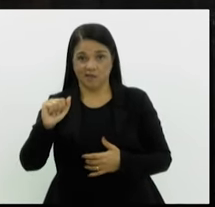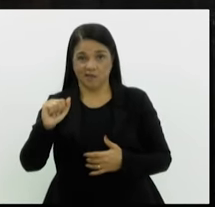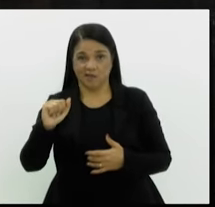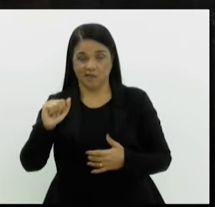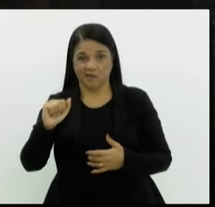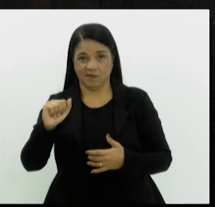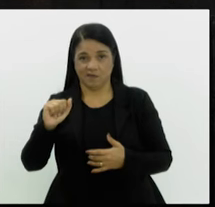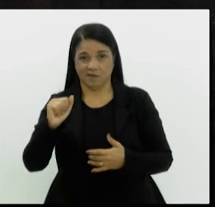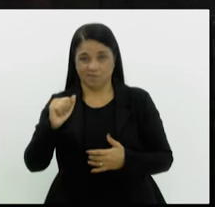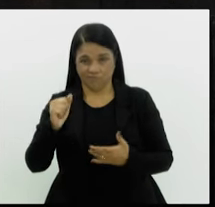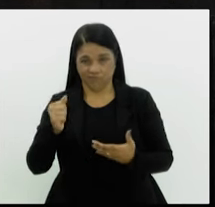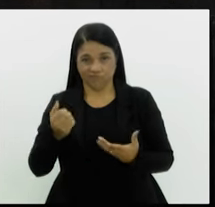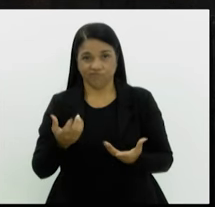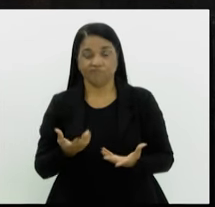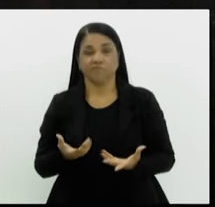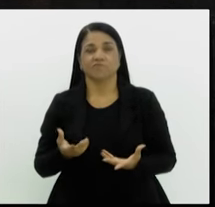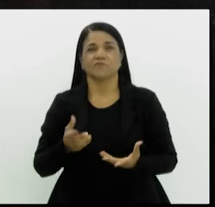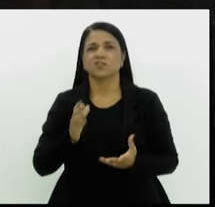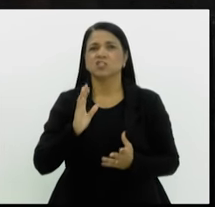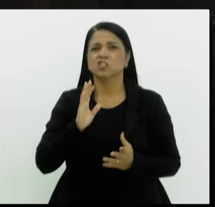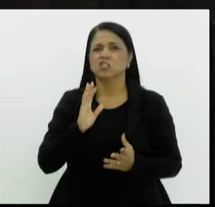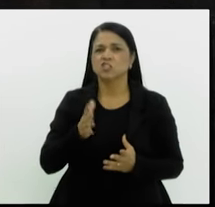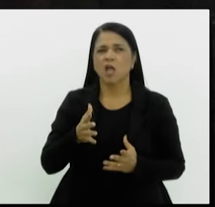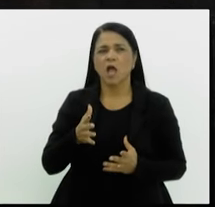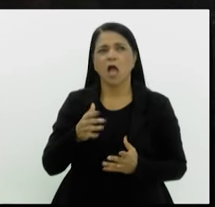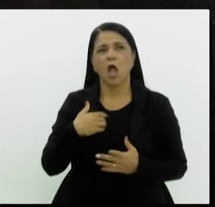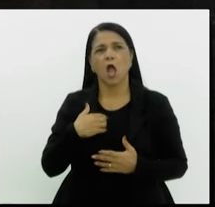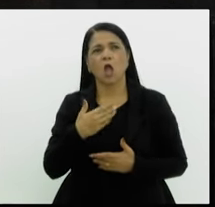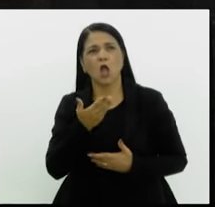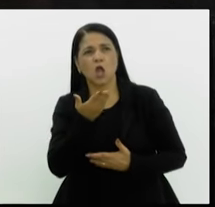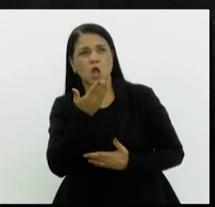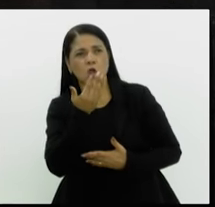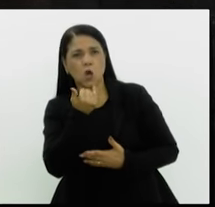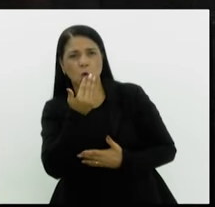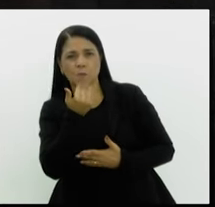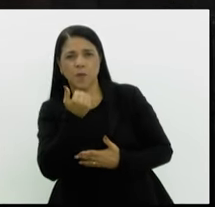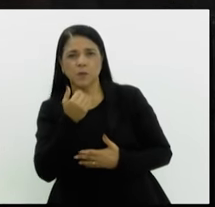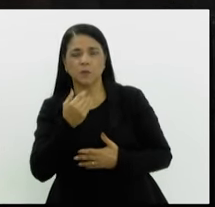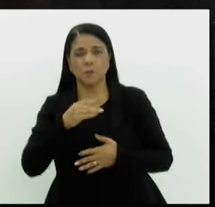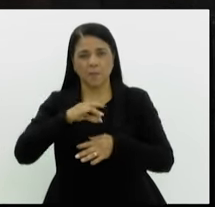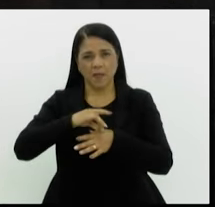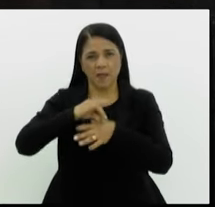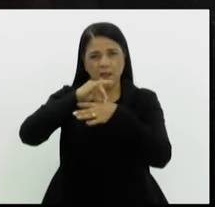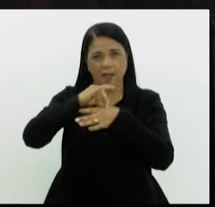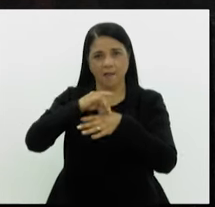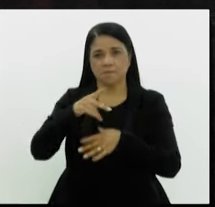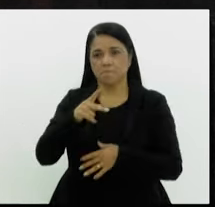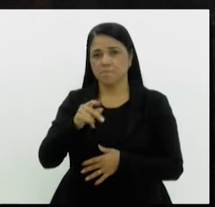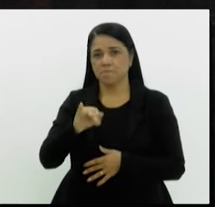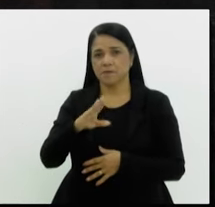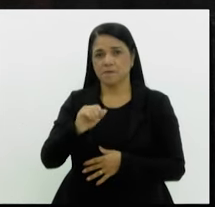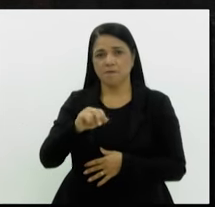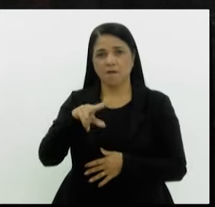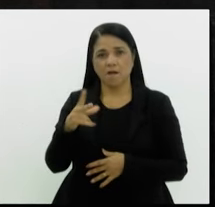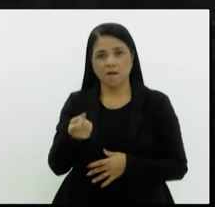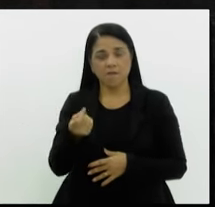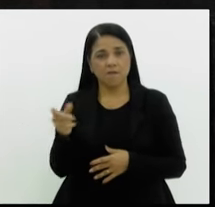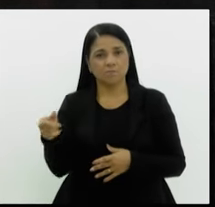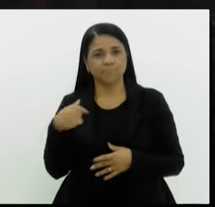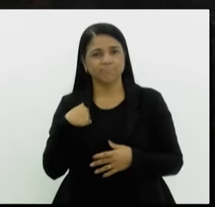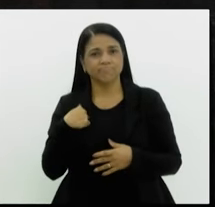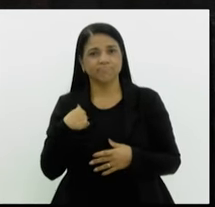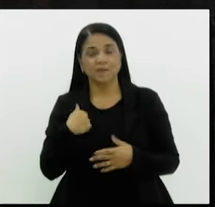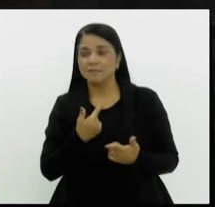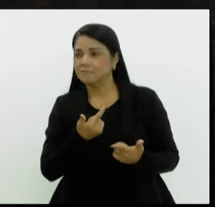ou então diz que já está comendo picanha e cerveja numa solenidade da Azul, mas aqueles que não